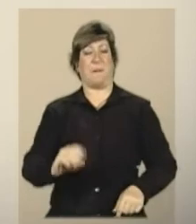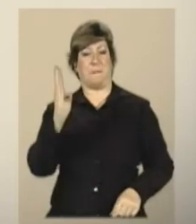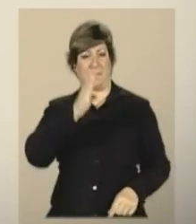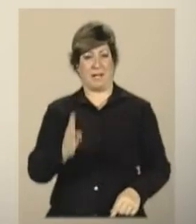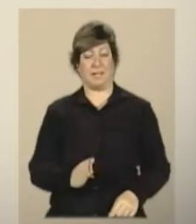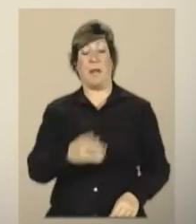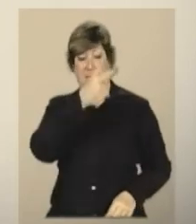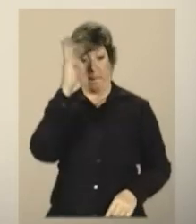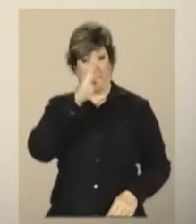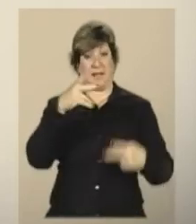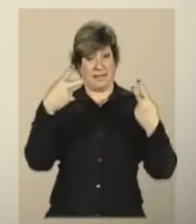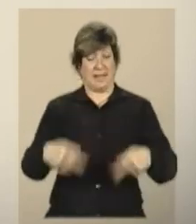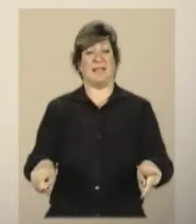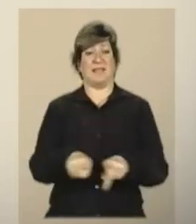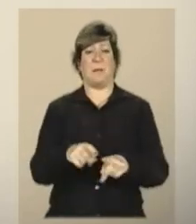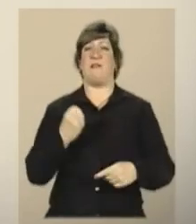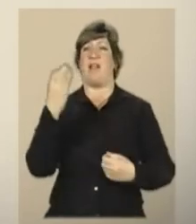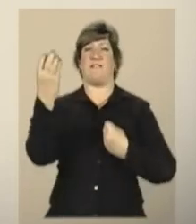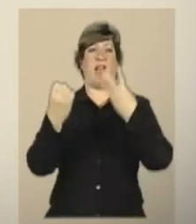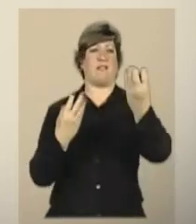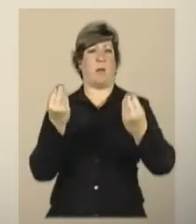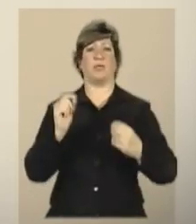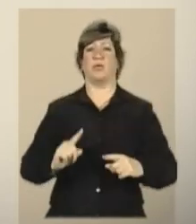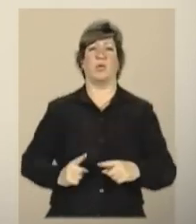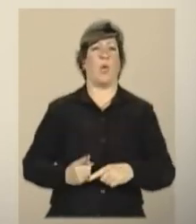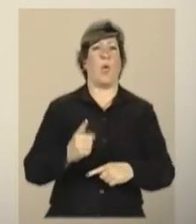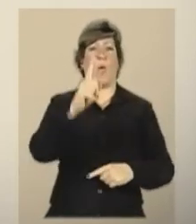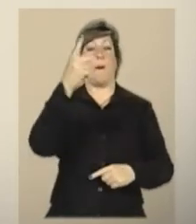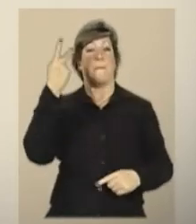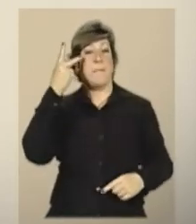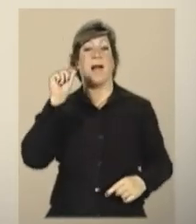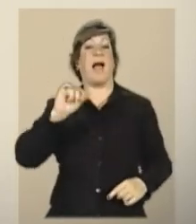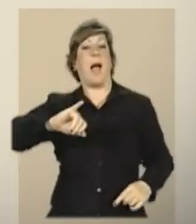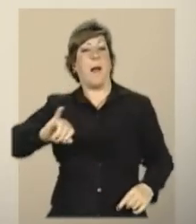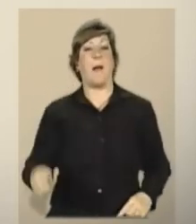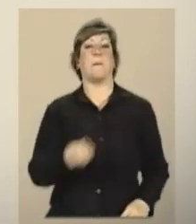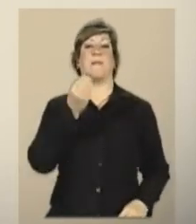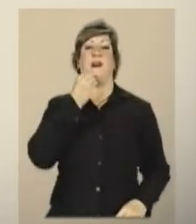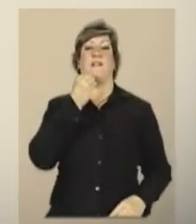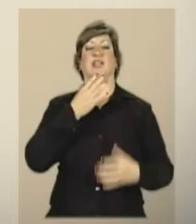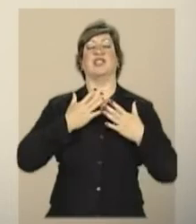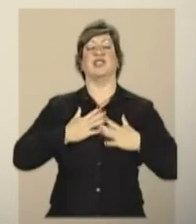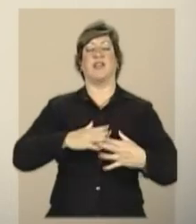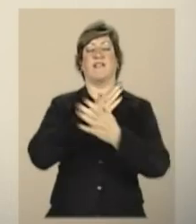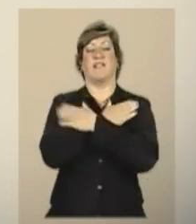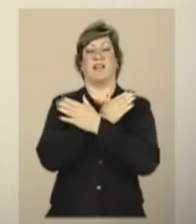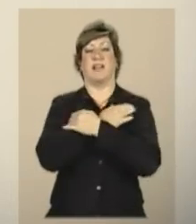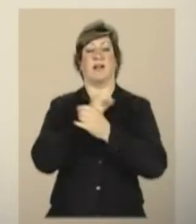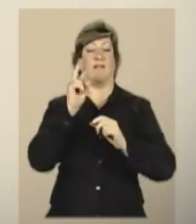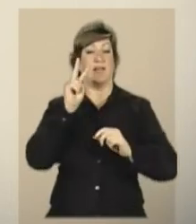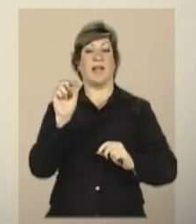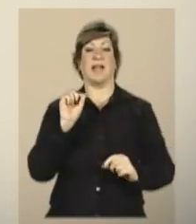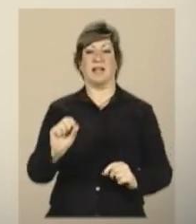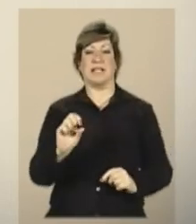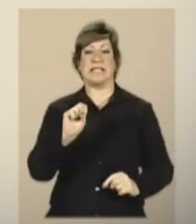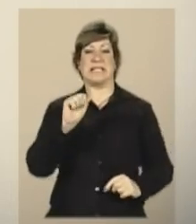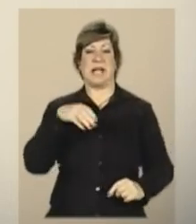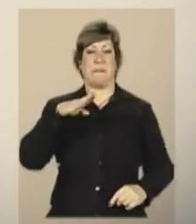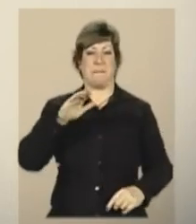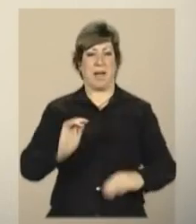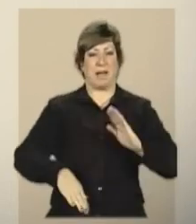do país também viajam centenas de quilômetros para aproveitar o carnaval nos desfiles das escolas e